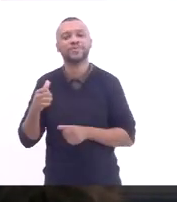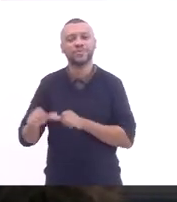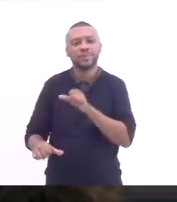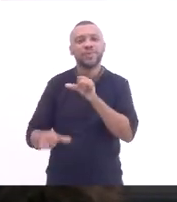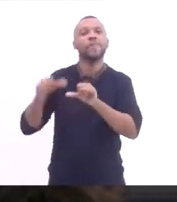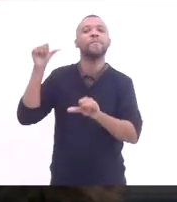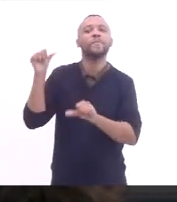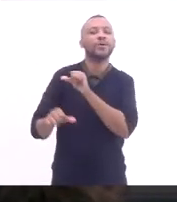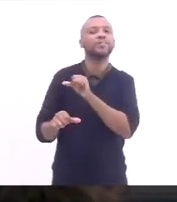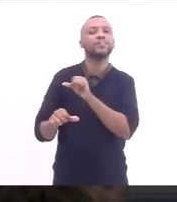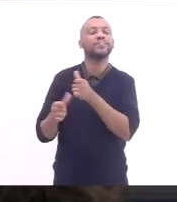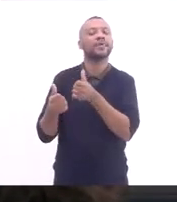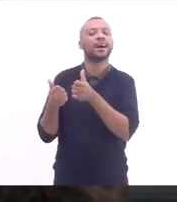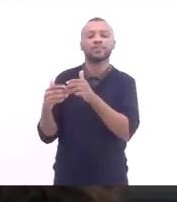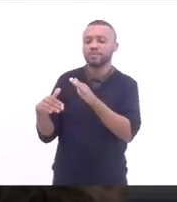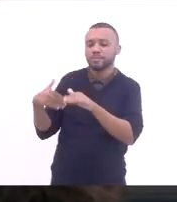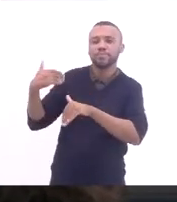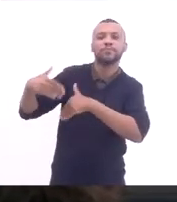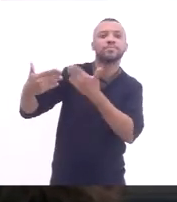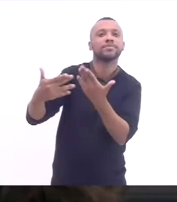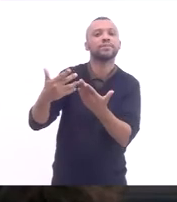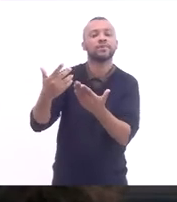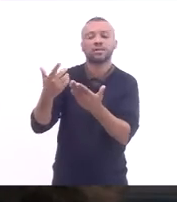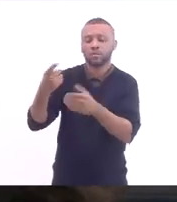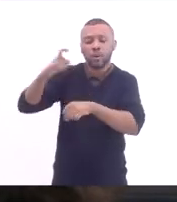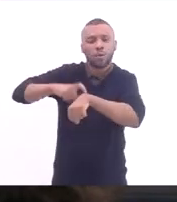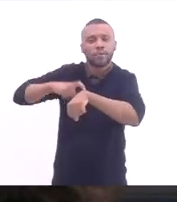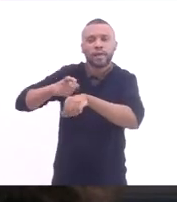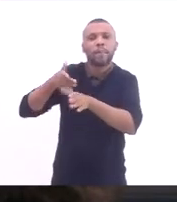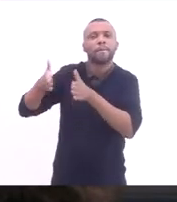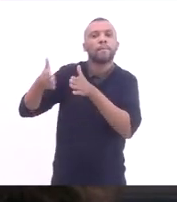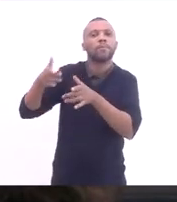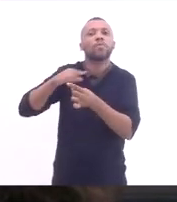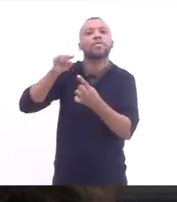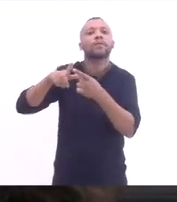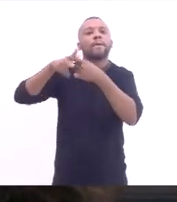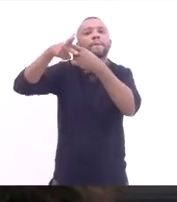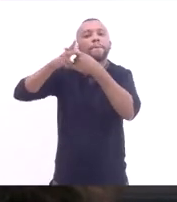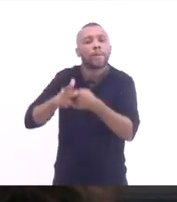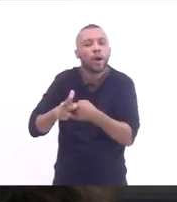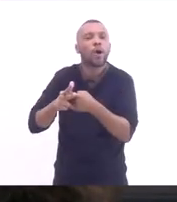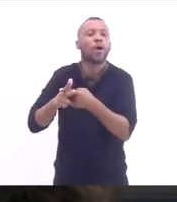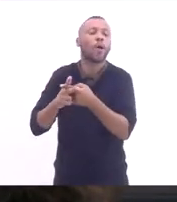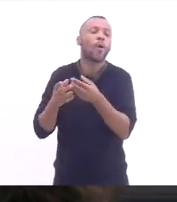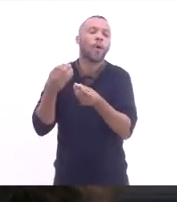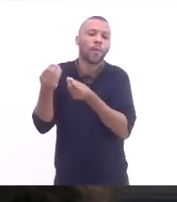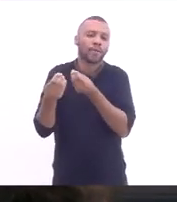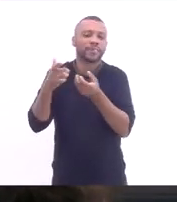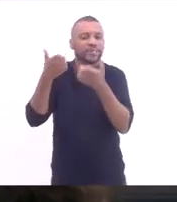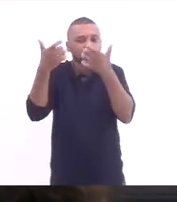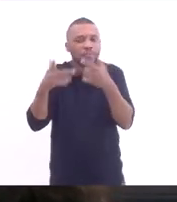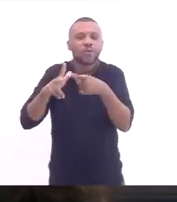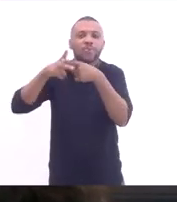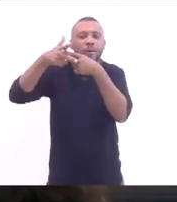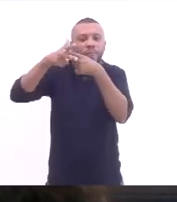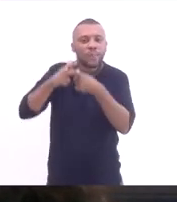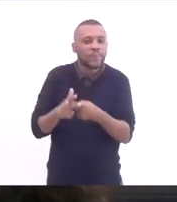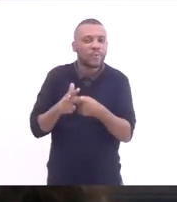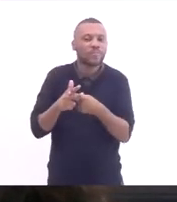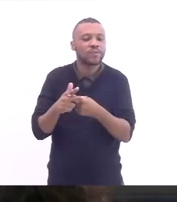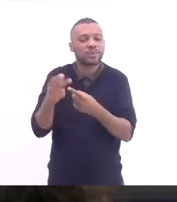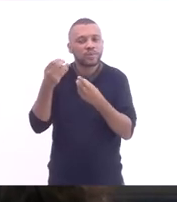modificado com o correr do tempo na correção daquilo que deva ser corrigido. Ou